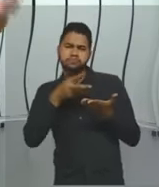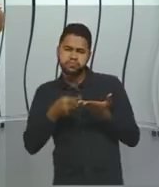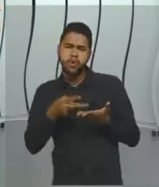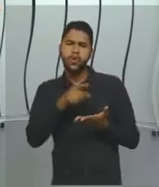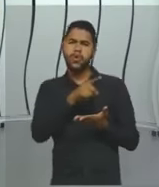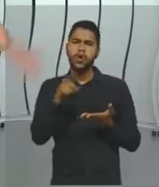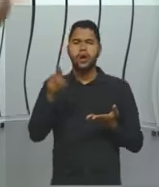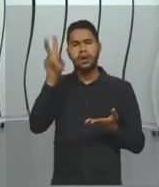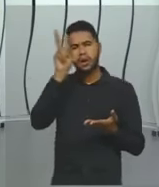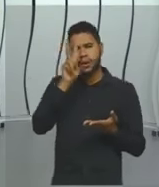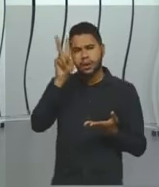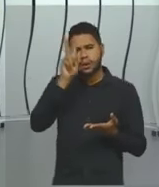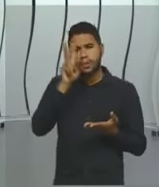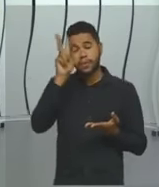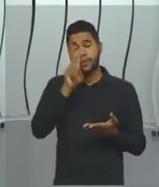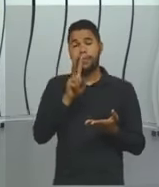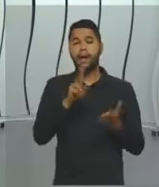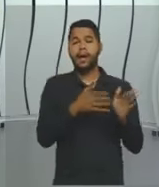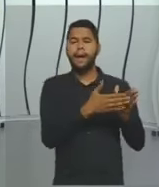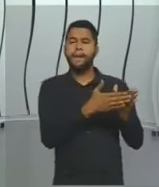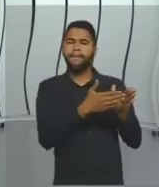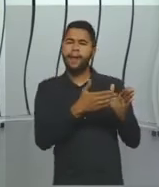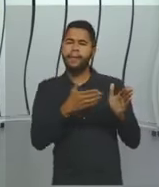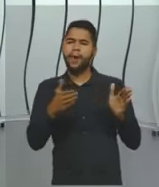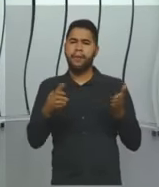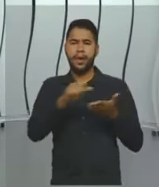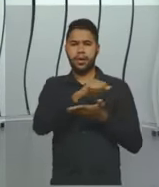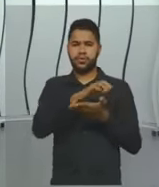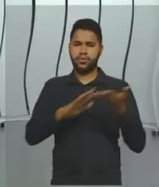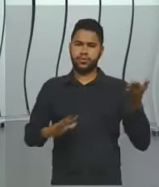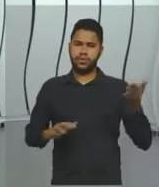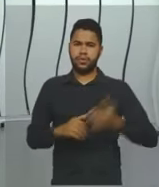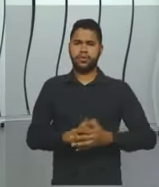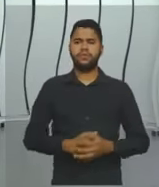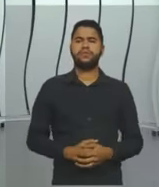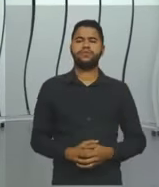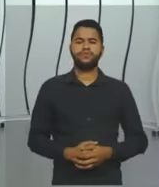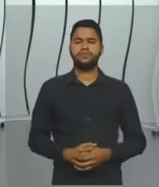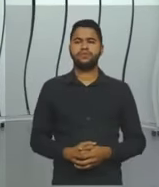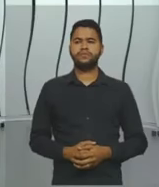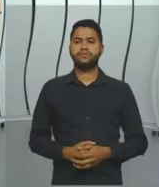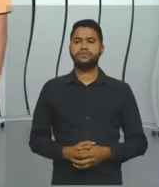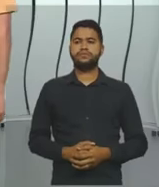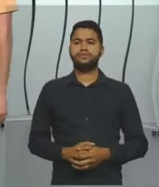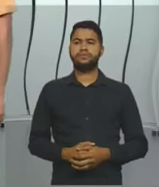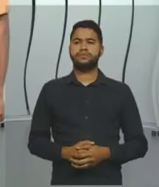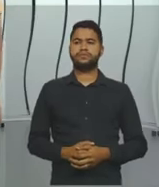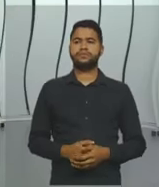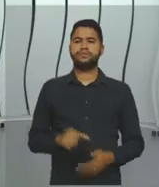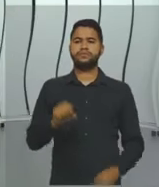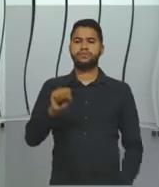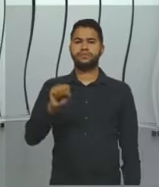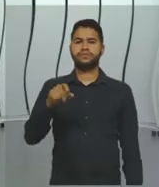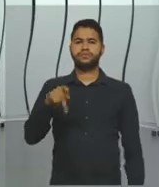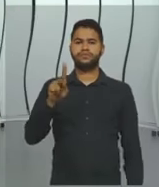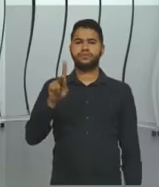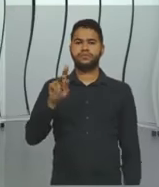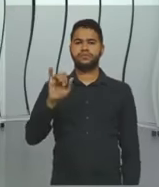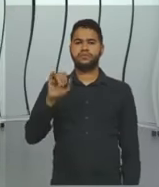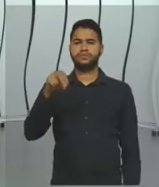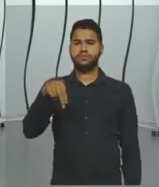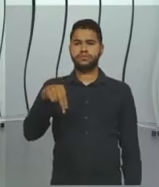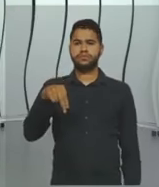possam lembrar durante as atividades aí. Skin problems.